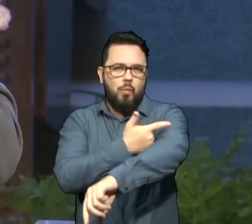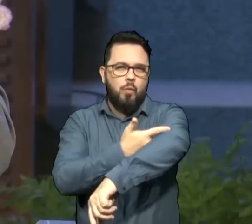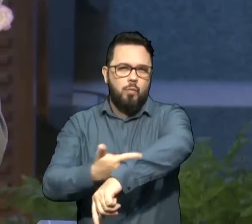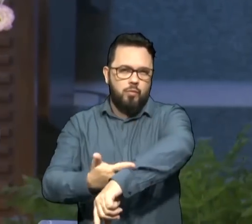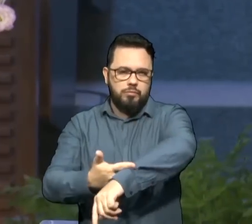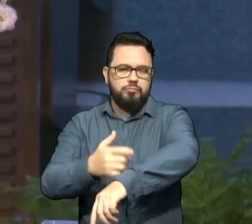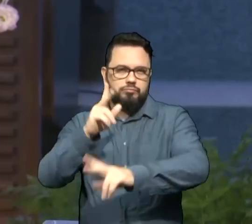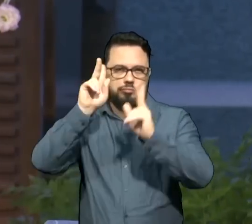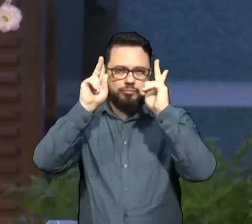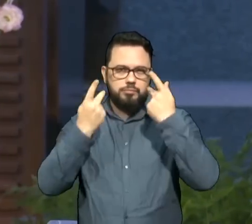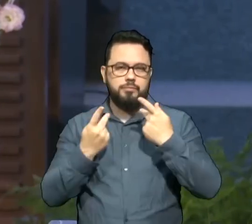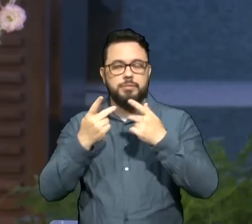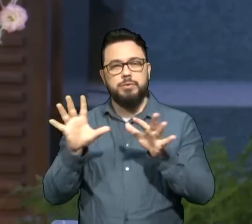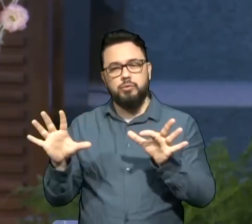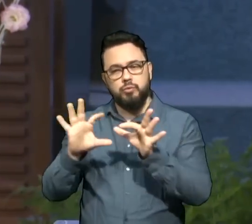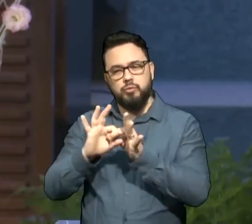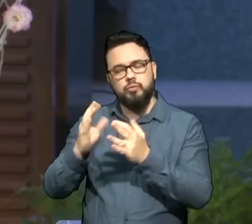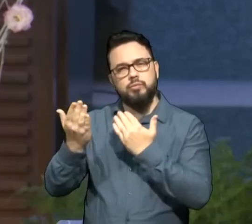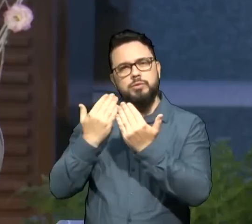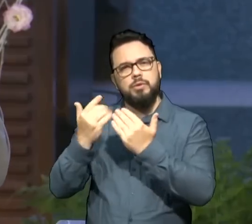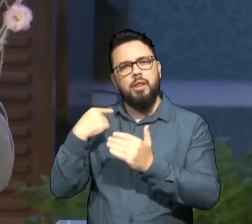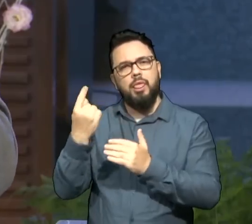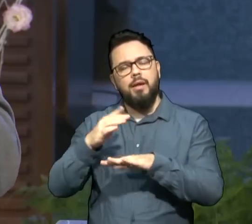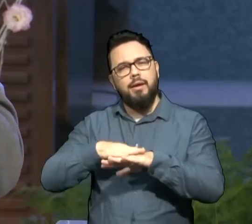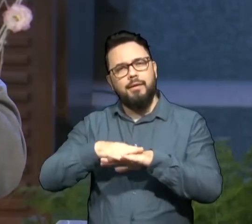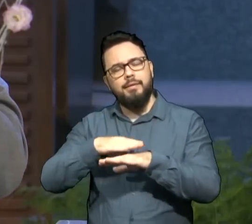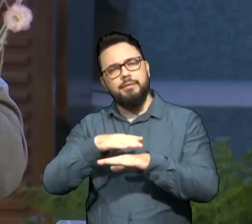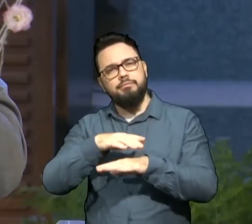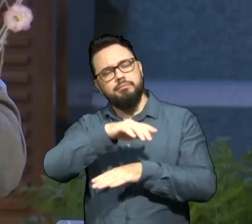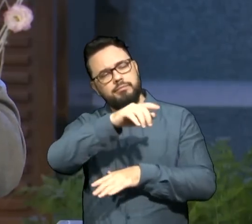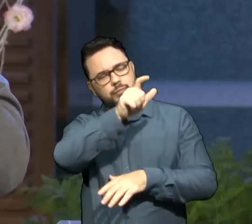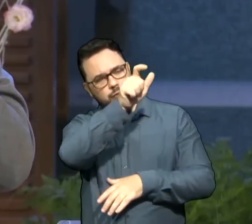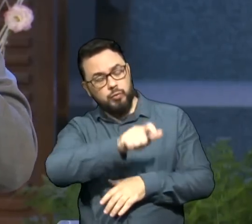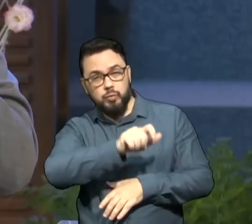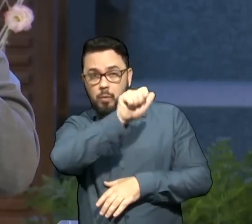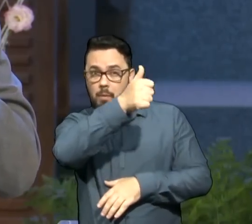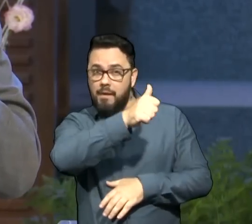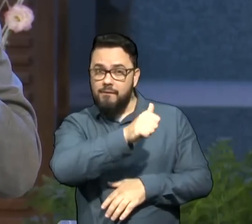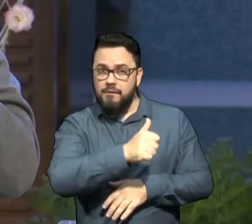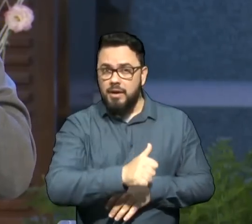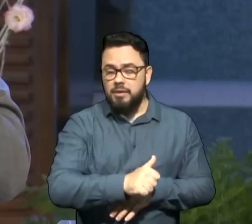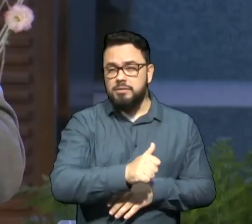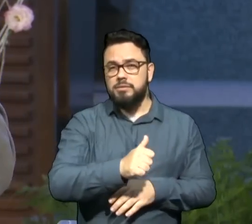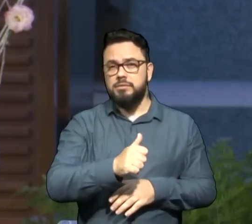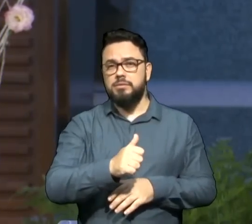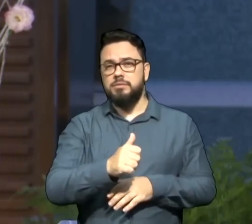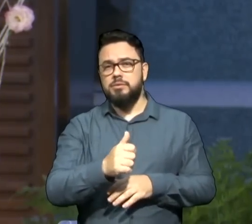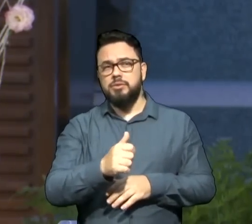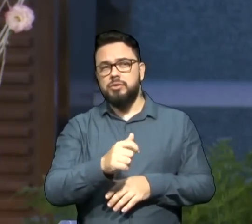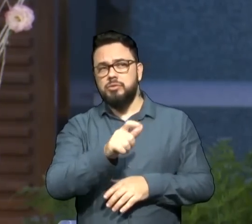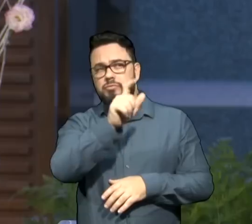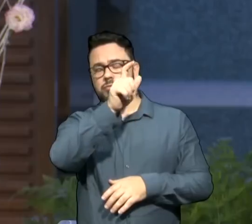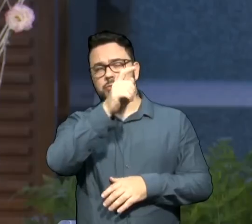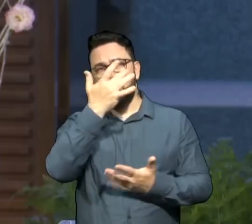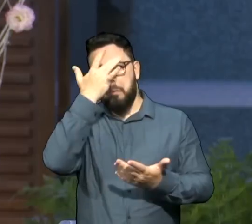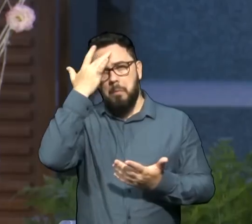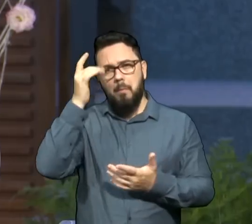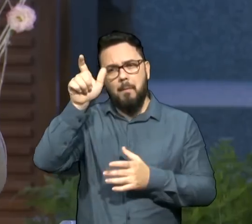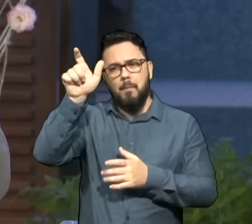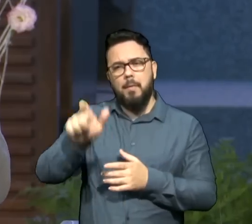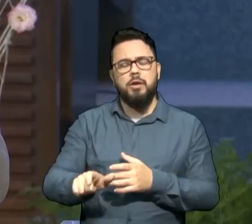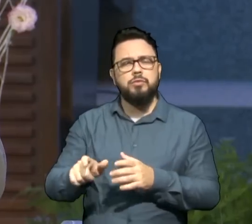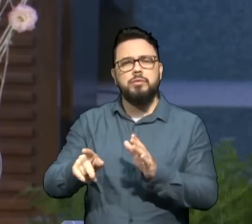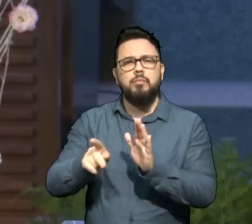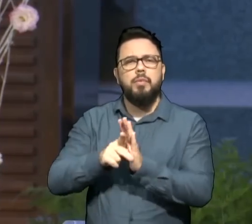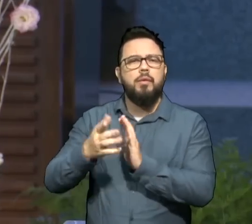conjunto com os psicólogos tentamos fazer uma análise psicológica de algum personagem do passado a partir